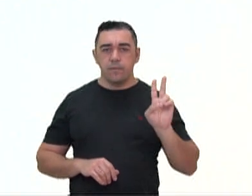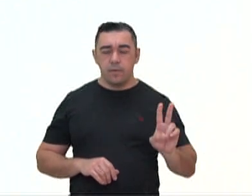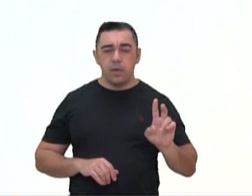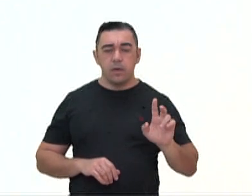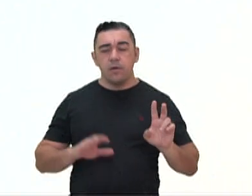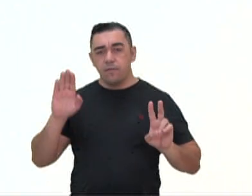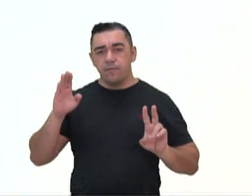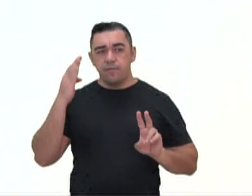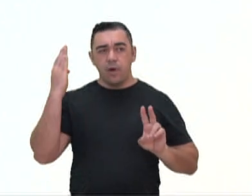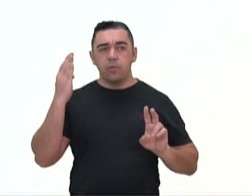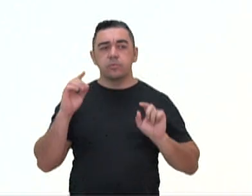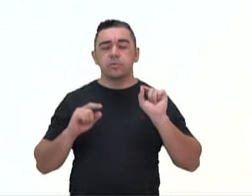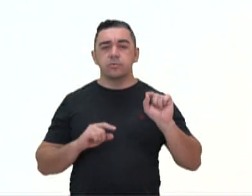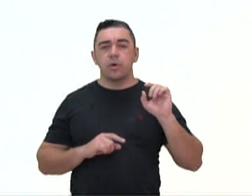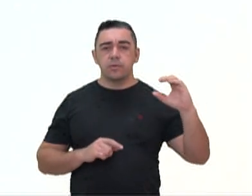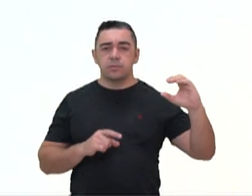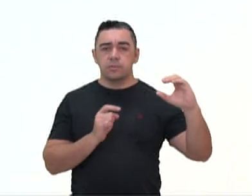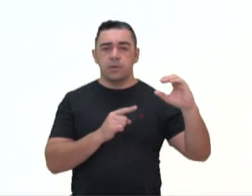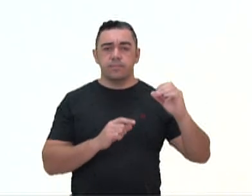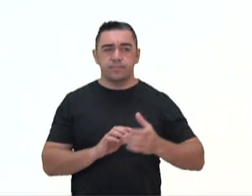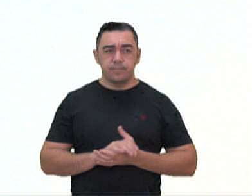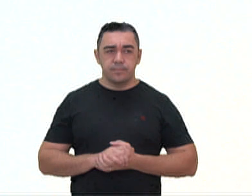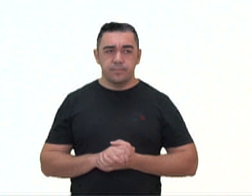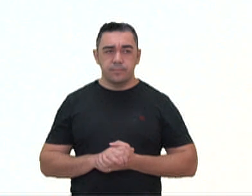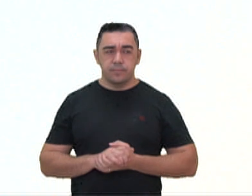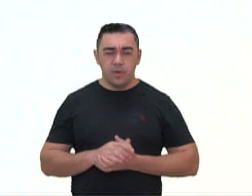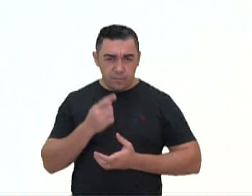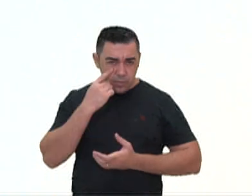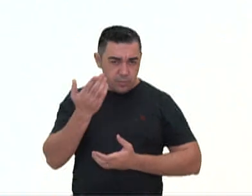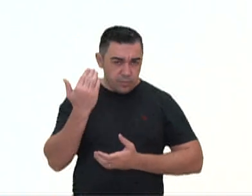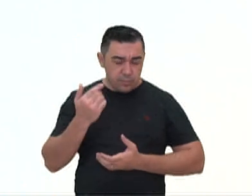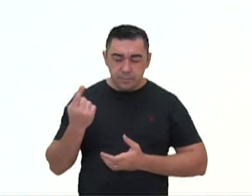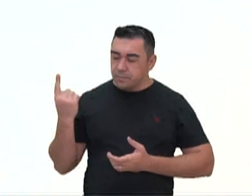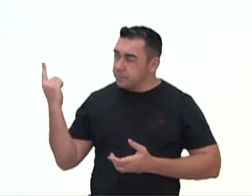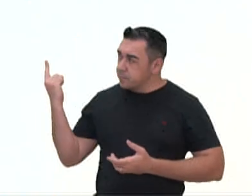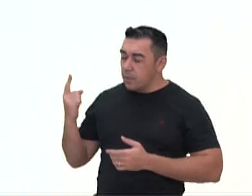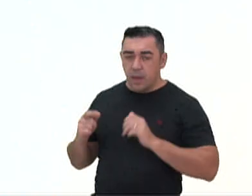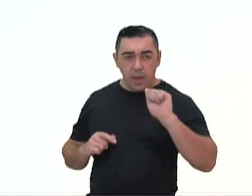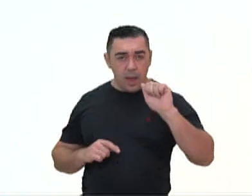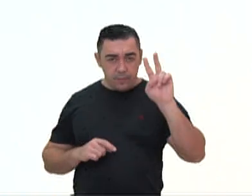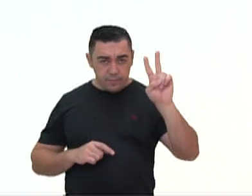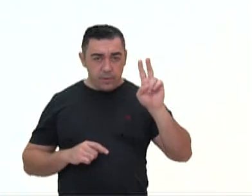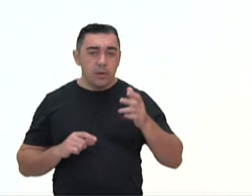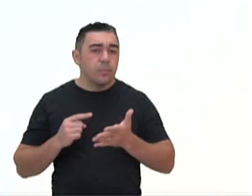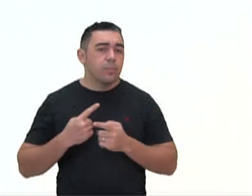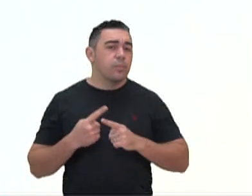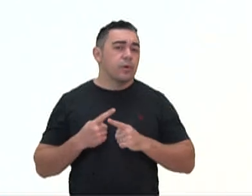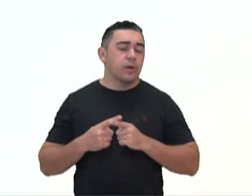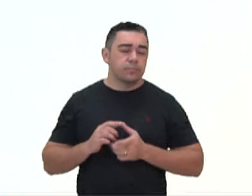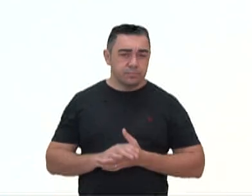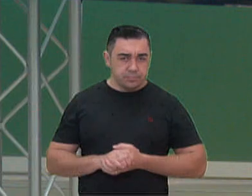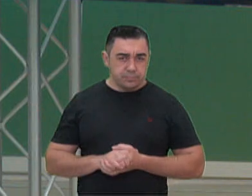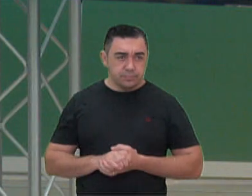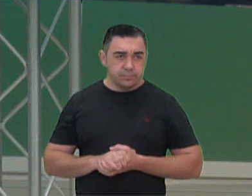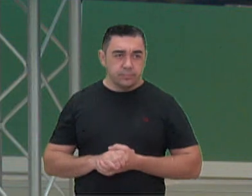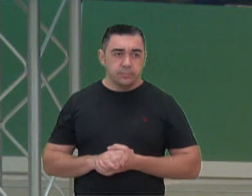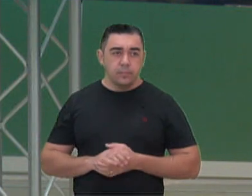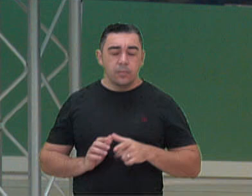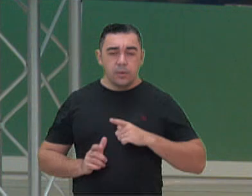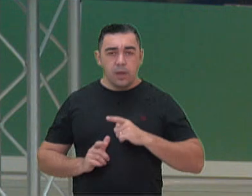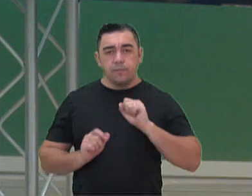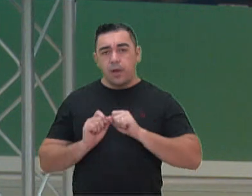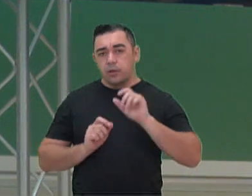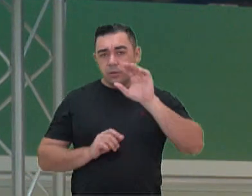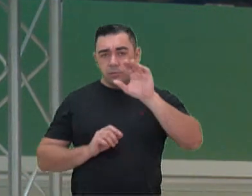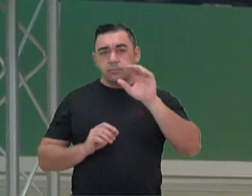aqui é a afirmativa C. Vamos em cada uma delas? Primeiro, letra A é verdadeira porque você pega a